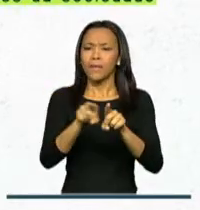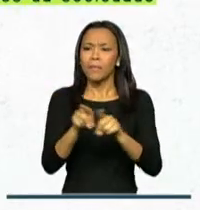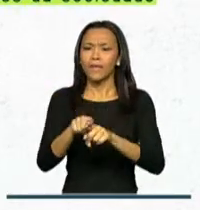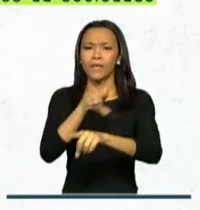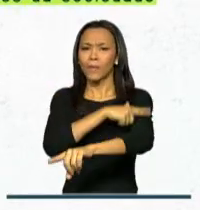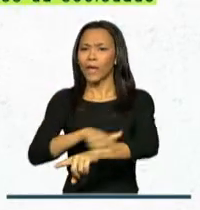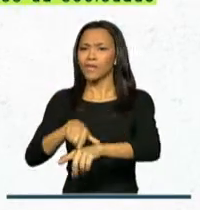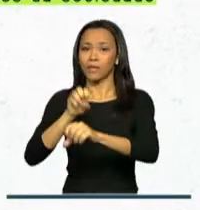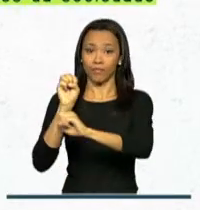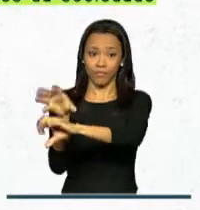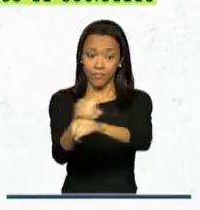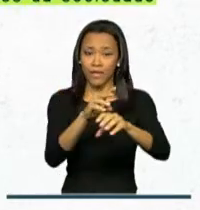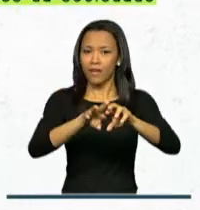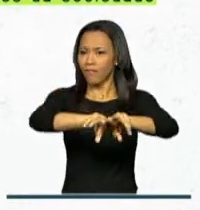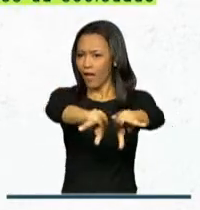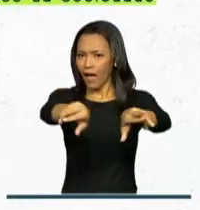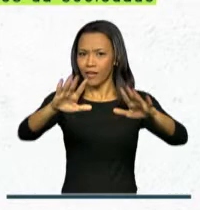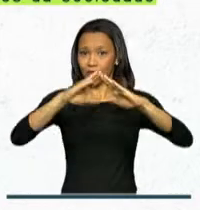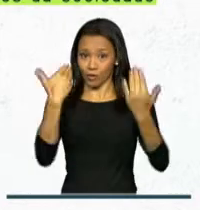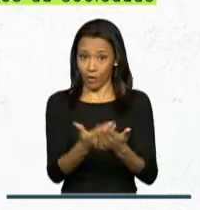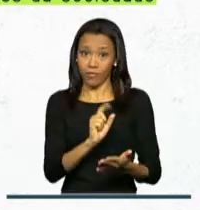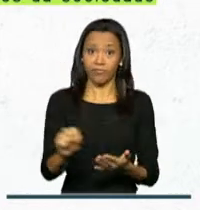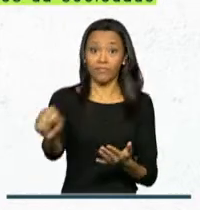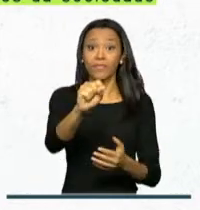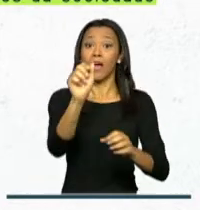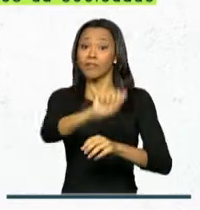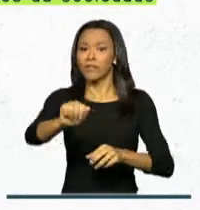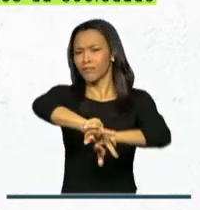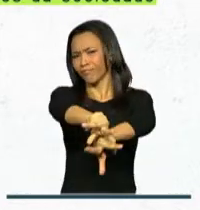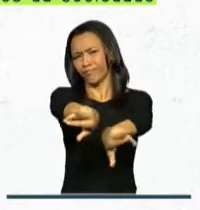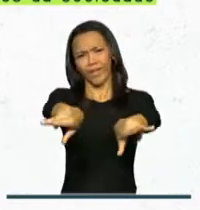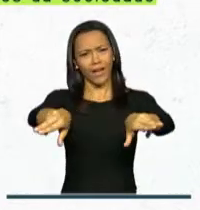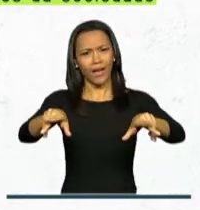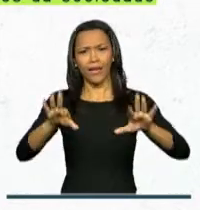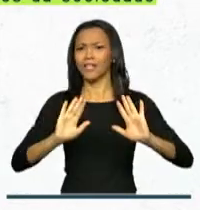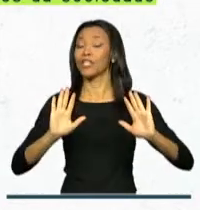ambiental, estruturas educadoras, entidades da sociedade civil e